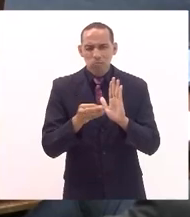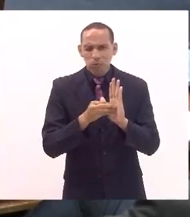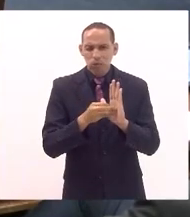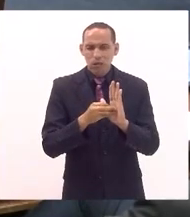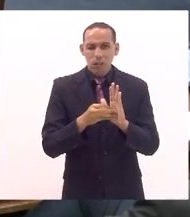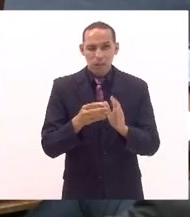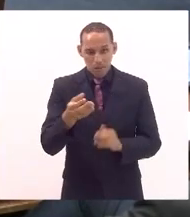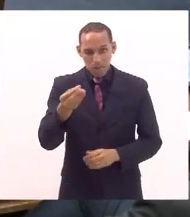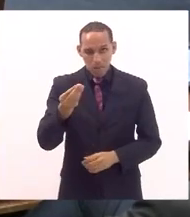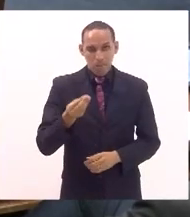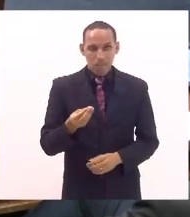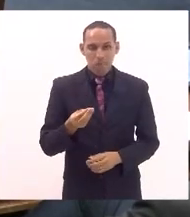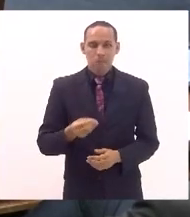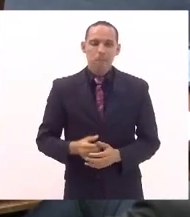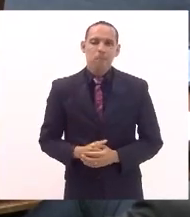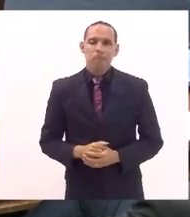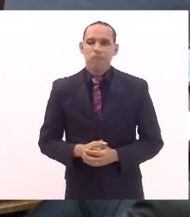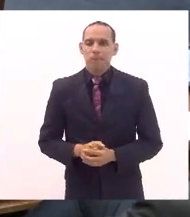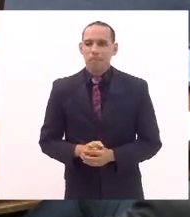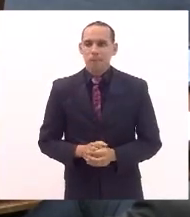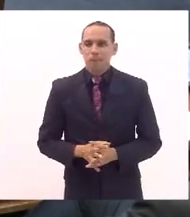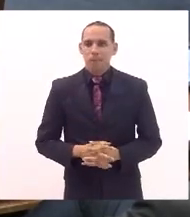faz aqui por favor